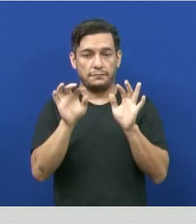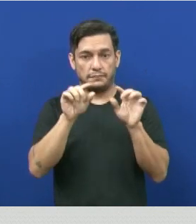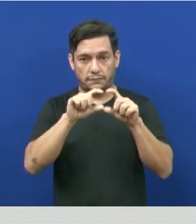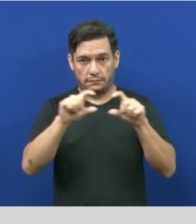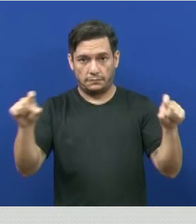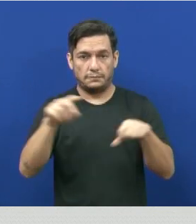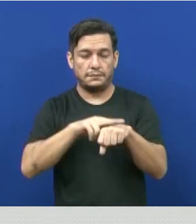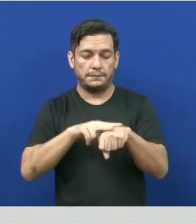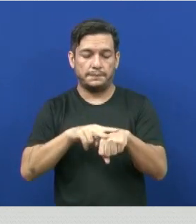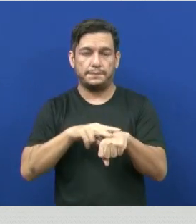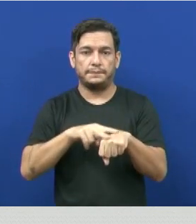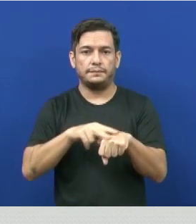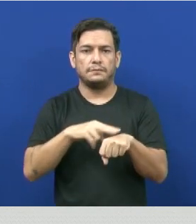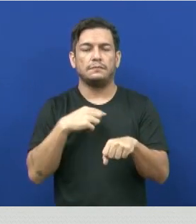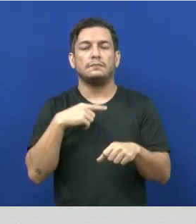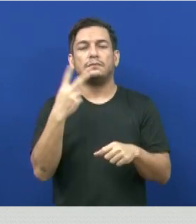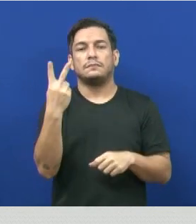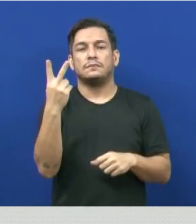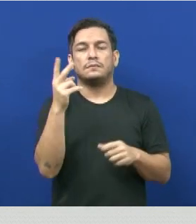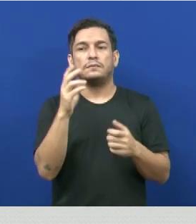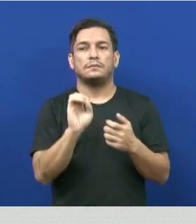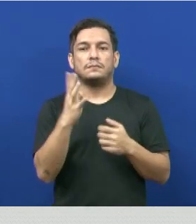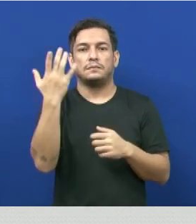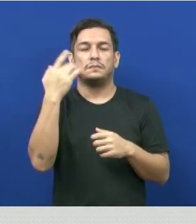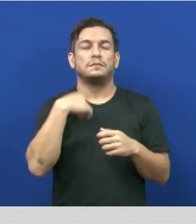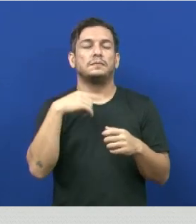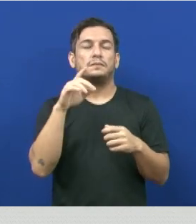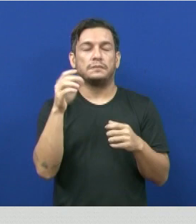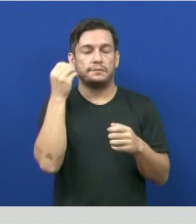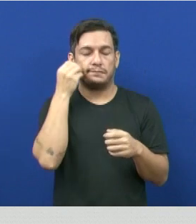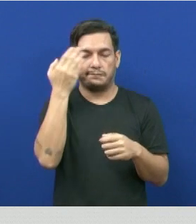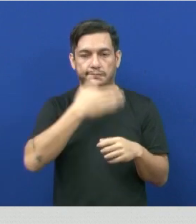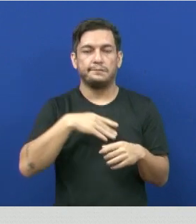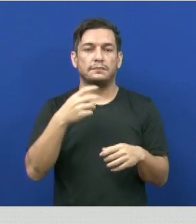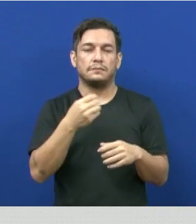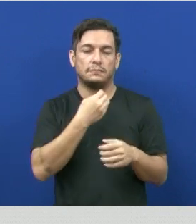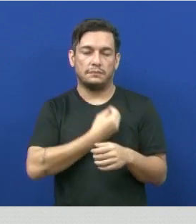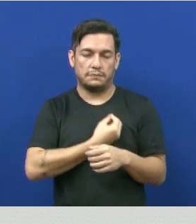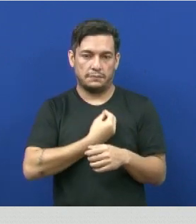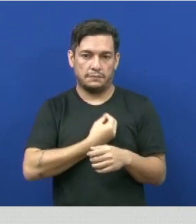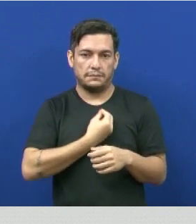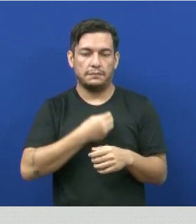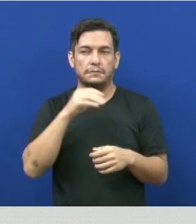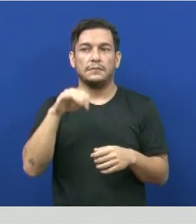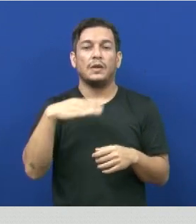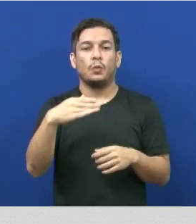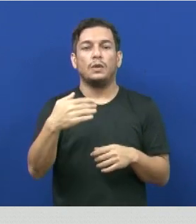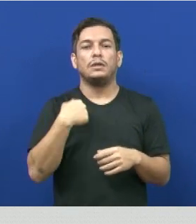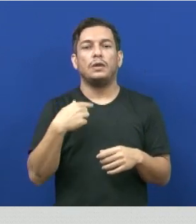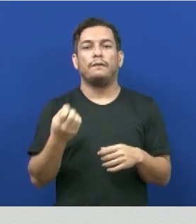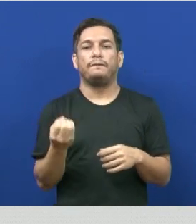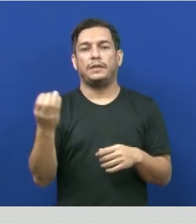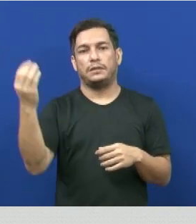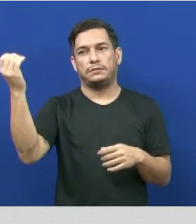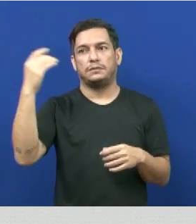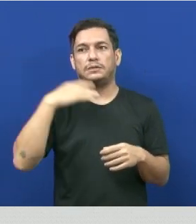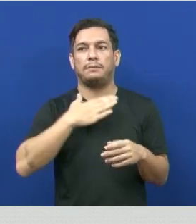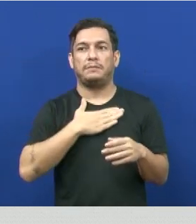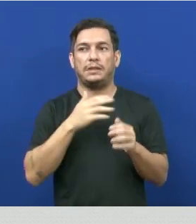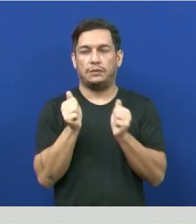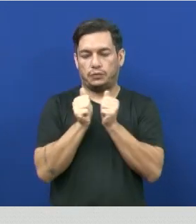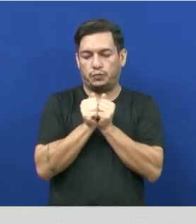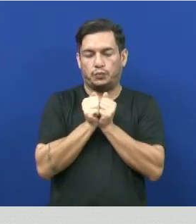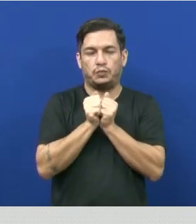que está em verde nós percebemos dois elementos que provam que esse narrador faz parte quando eu era viajante e